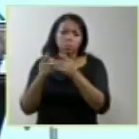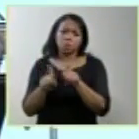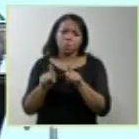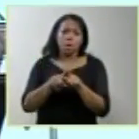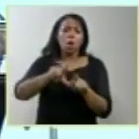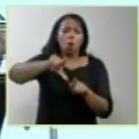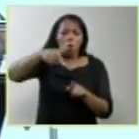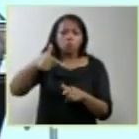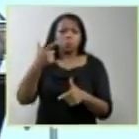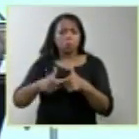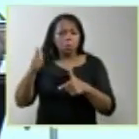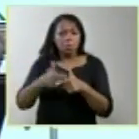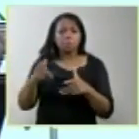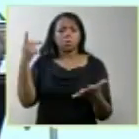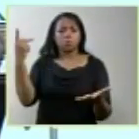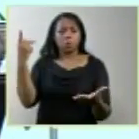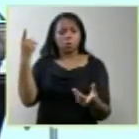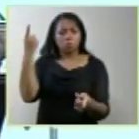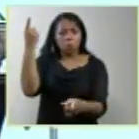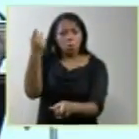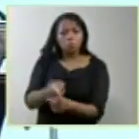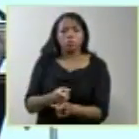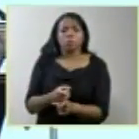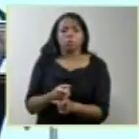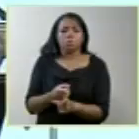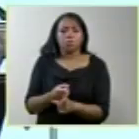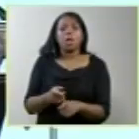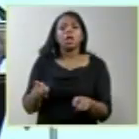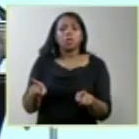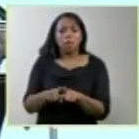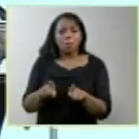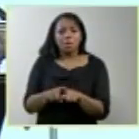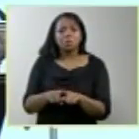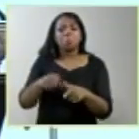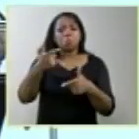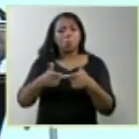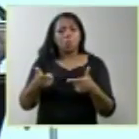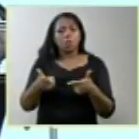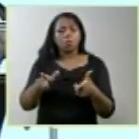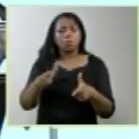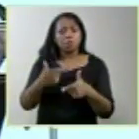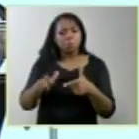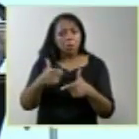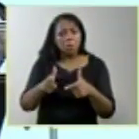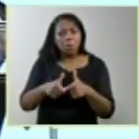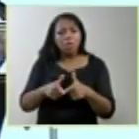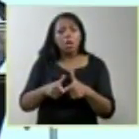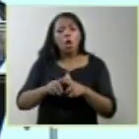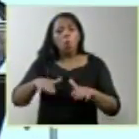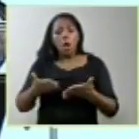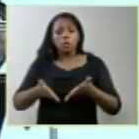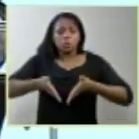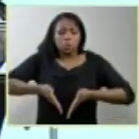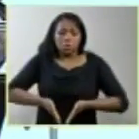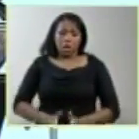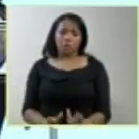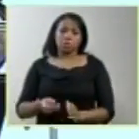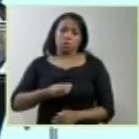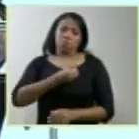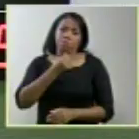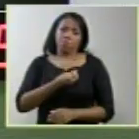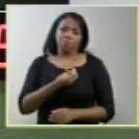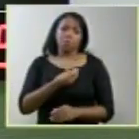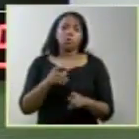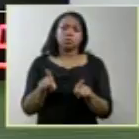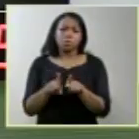outras malformações, encontrando uma diferença de frequência de malformações quando nasce vivo e quando nasce morto. É fácil de compreender, os casos